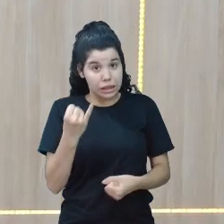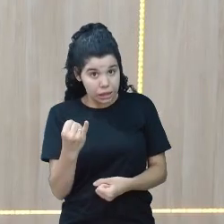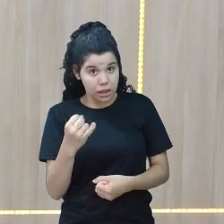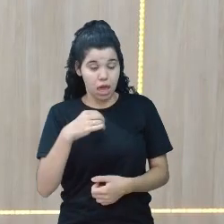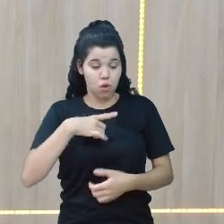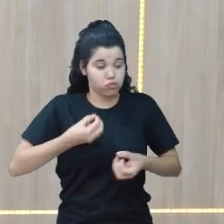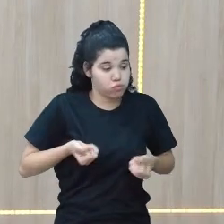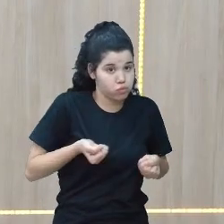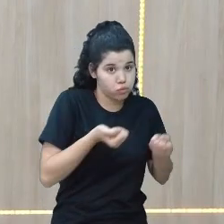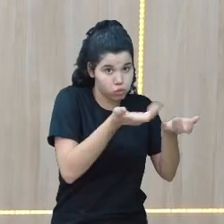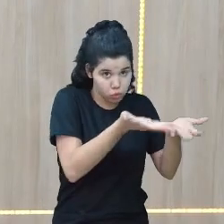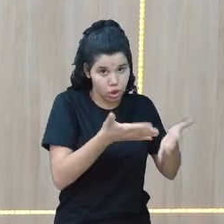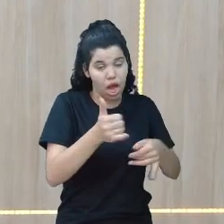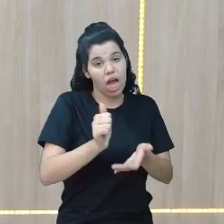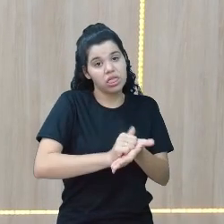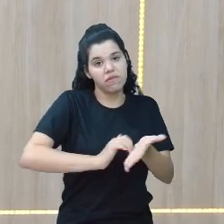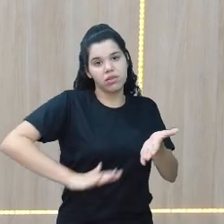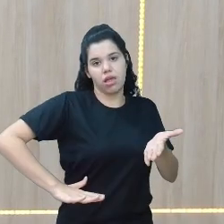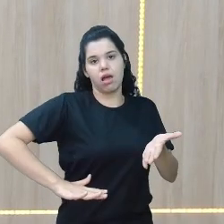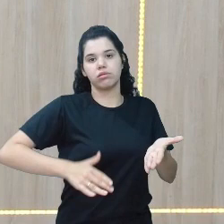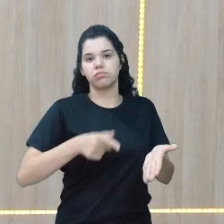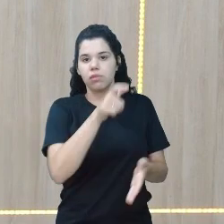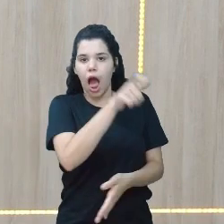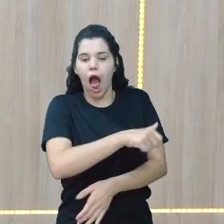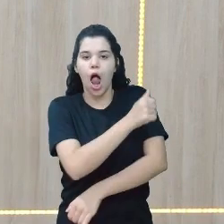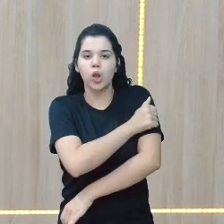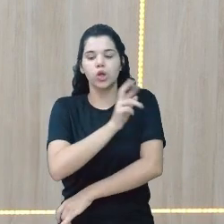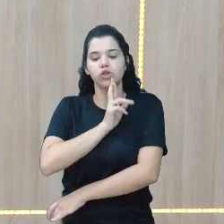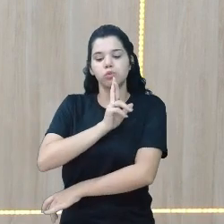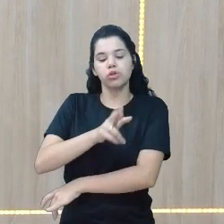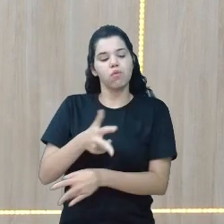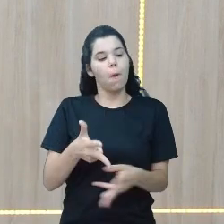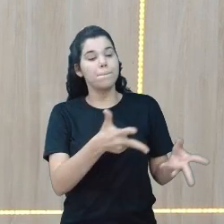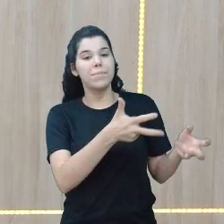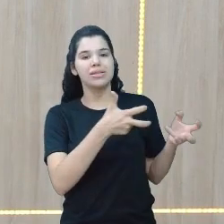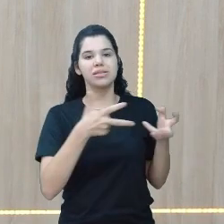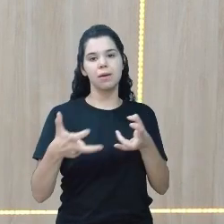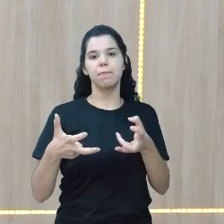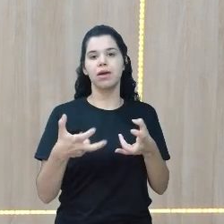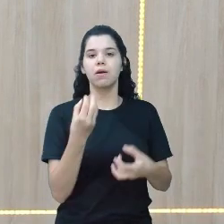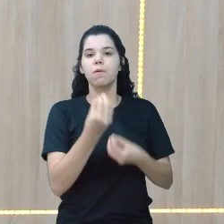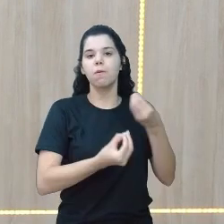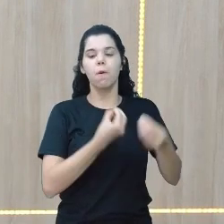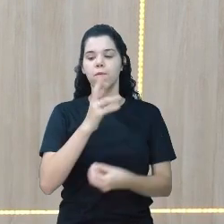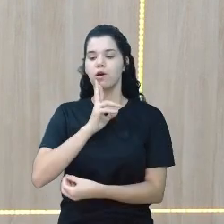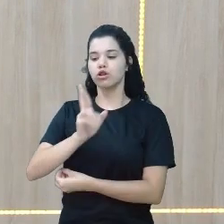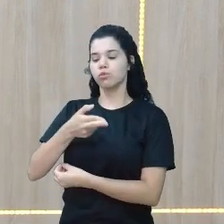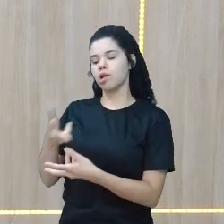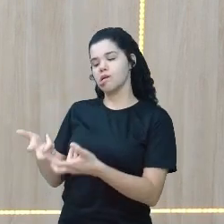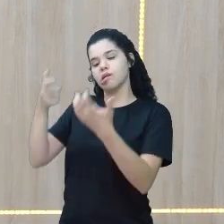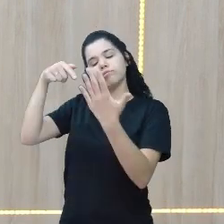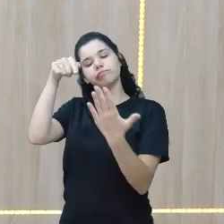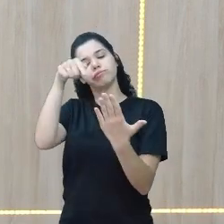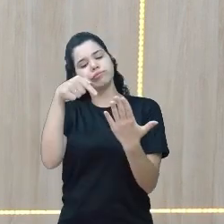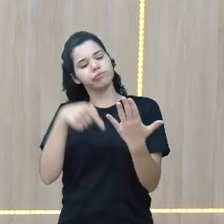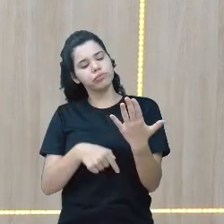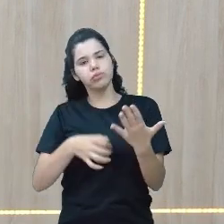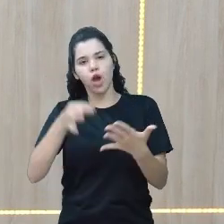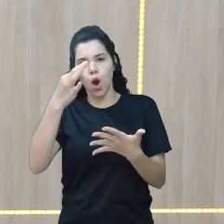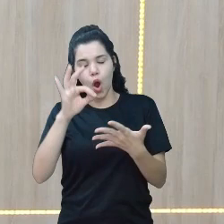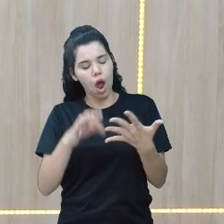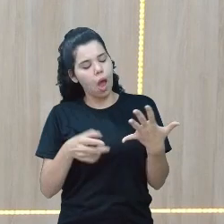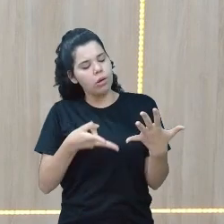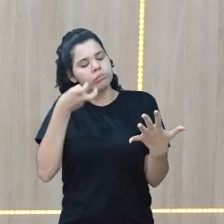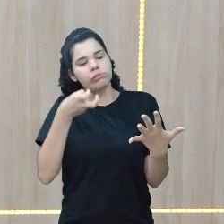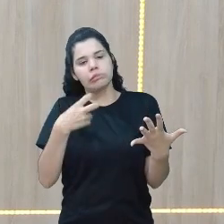vou perceber qual é a necessidade que ele tem a partir das respostas que ele vai me dar durante a efetivação desse